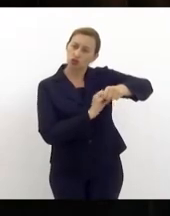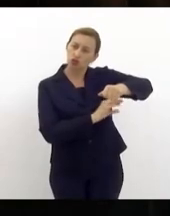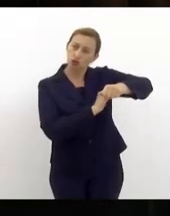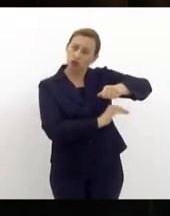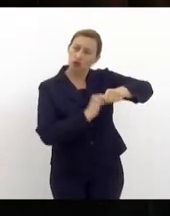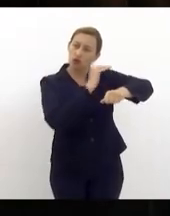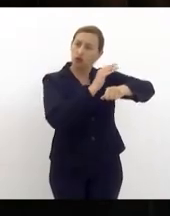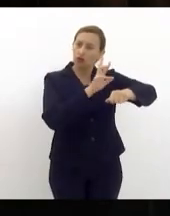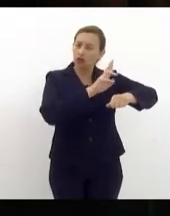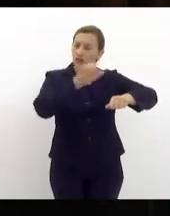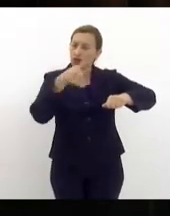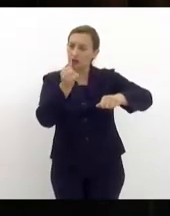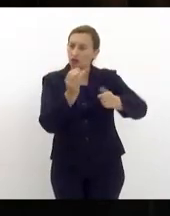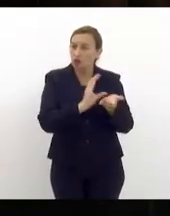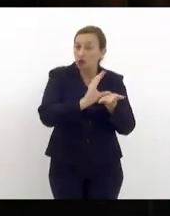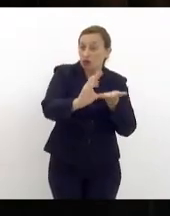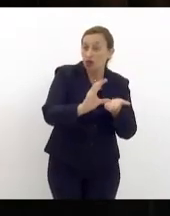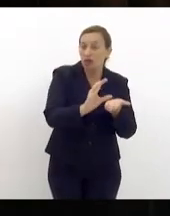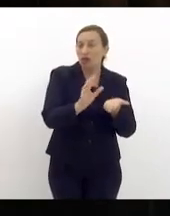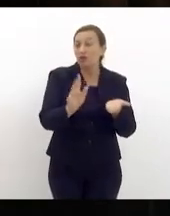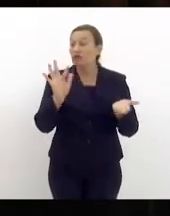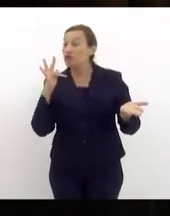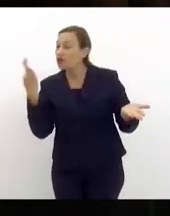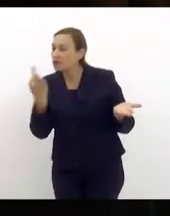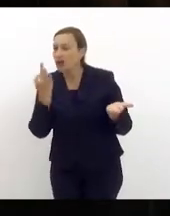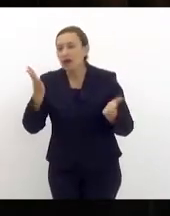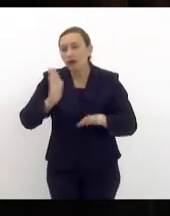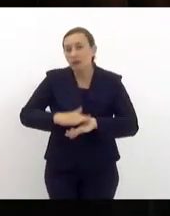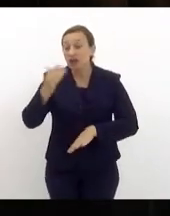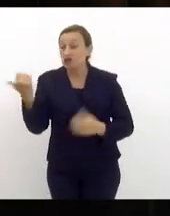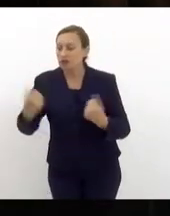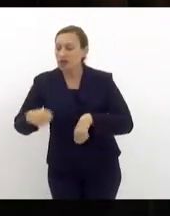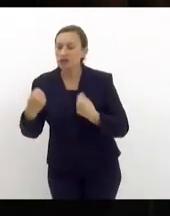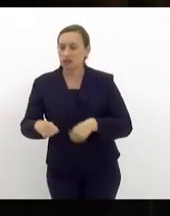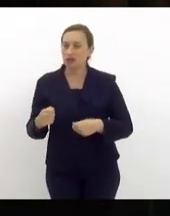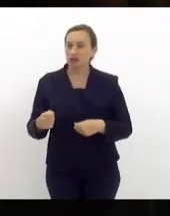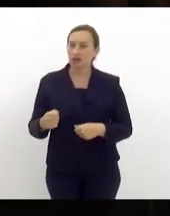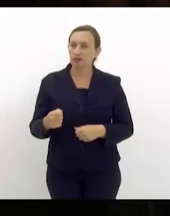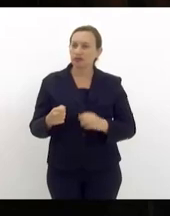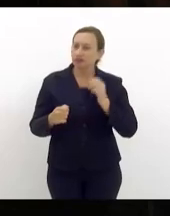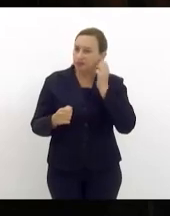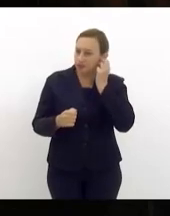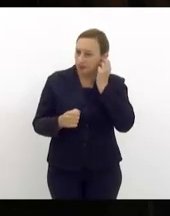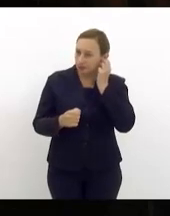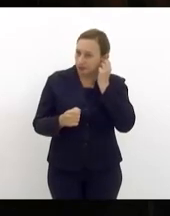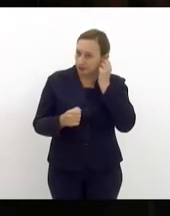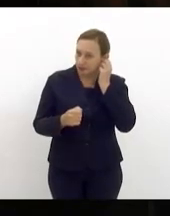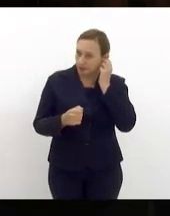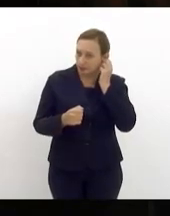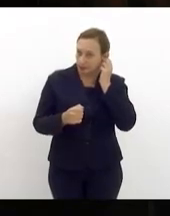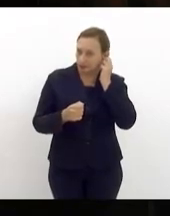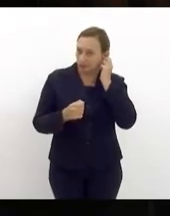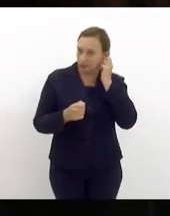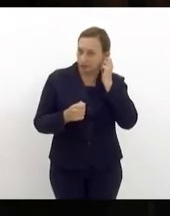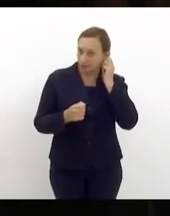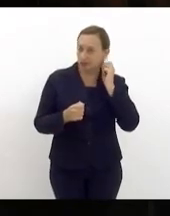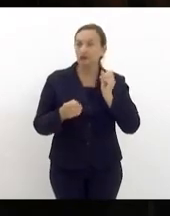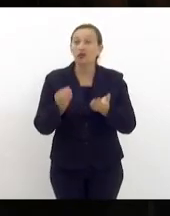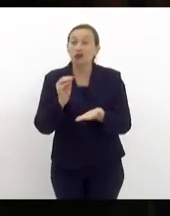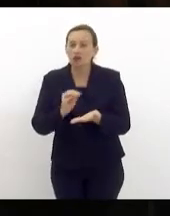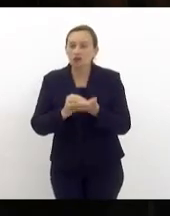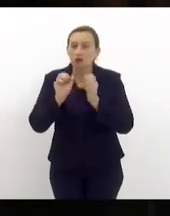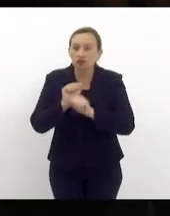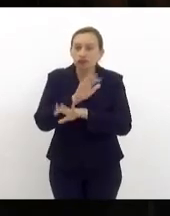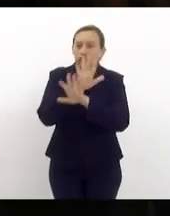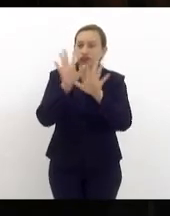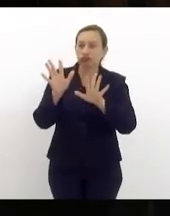entregar aquelas famílias que mais precisam. Então, há um processo absurdo de falta de transparência